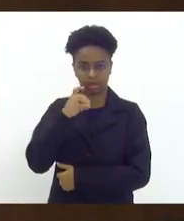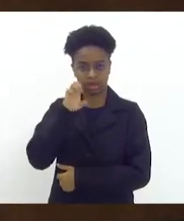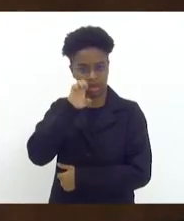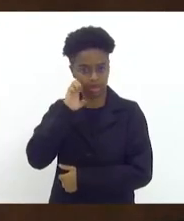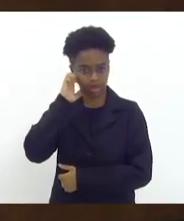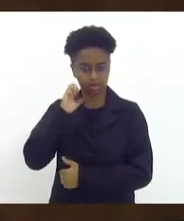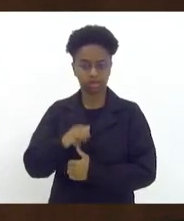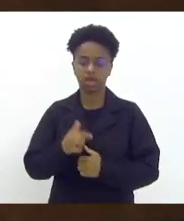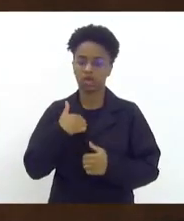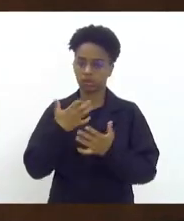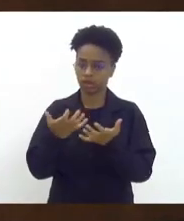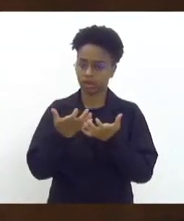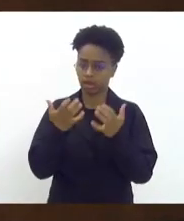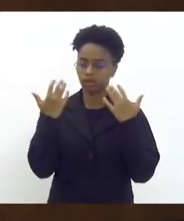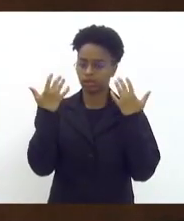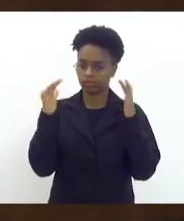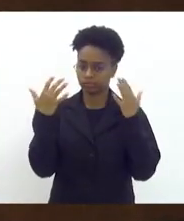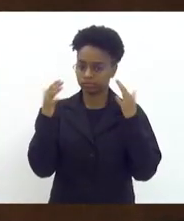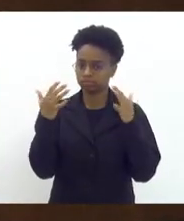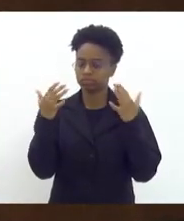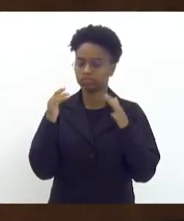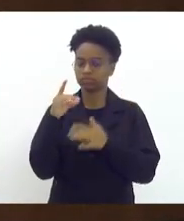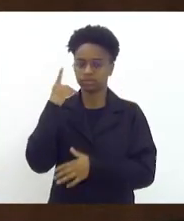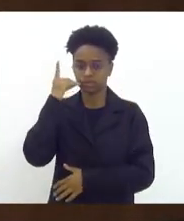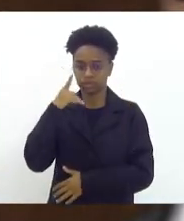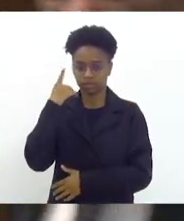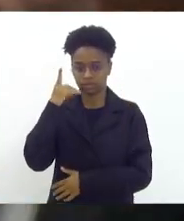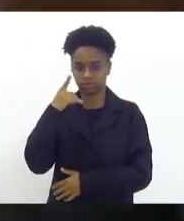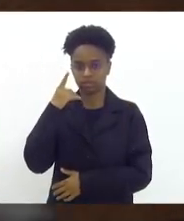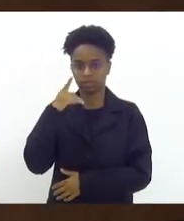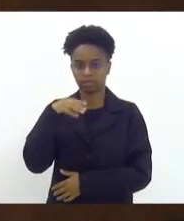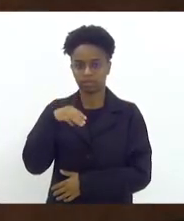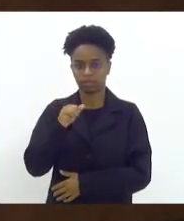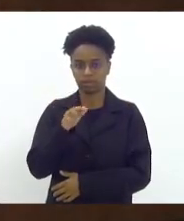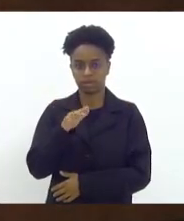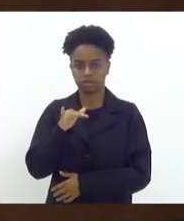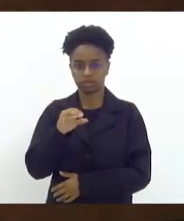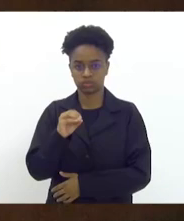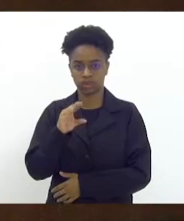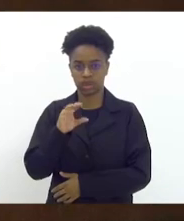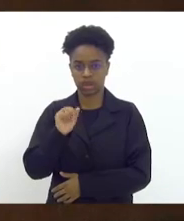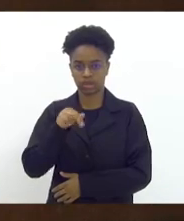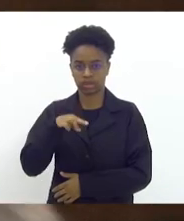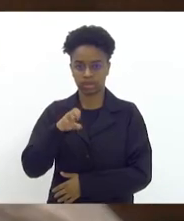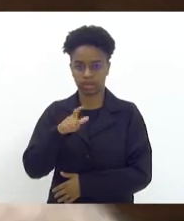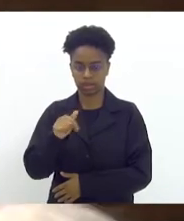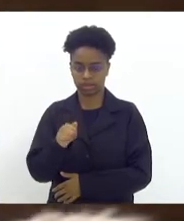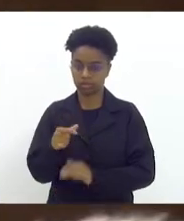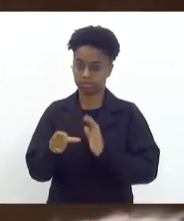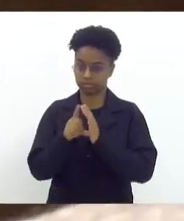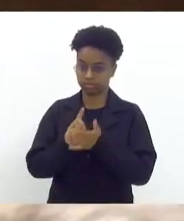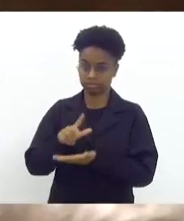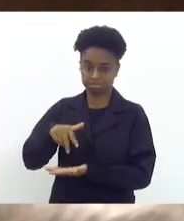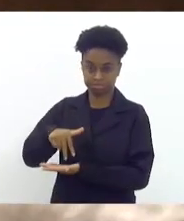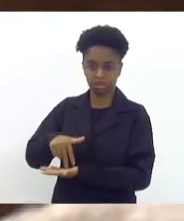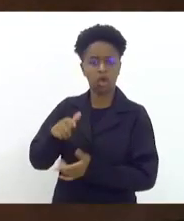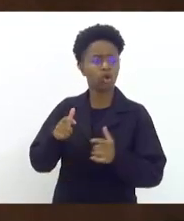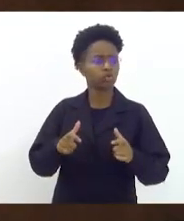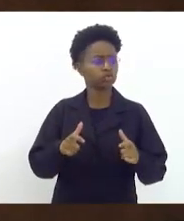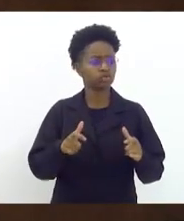queria parabenizar o deputado Márcio canela estava aqui agora mesmo falei com ele